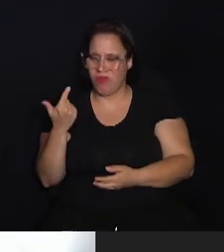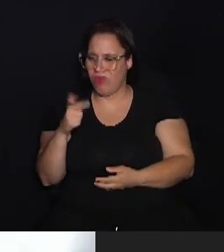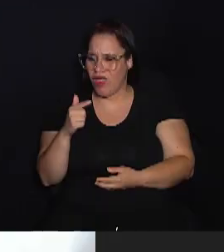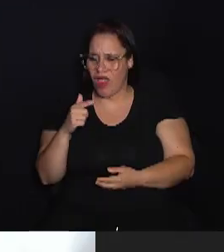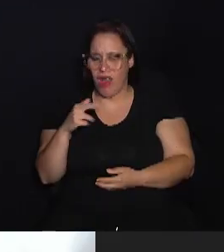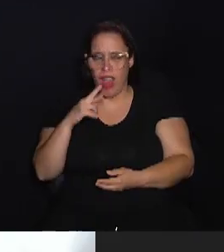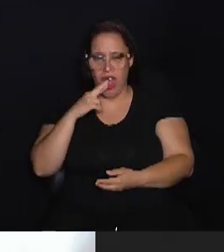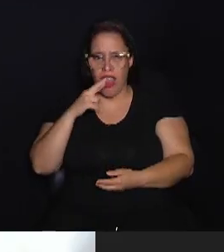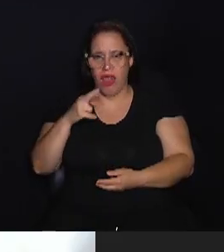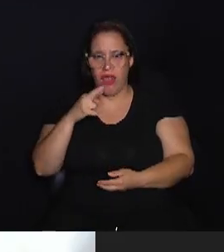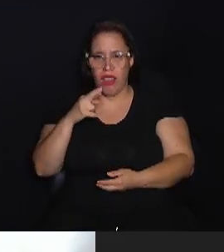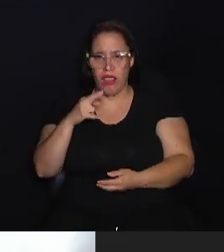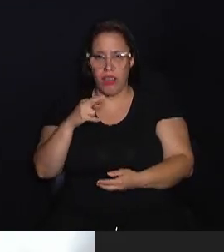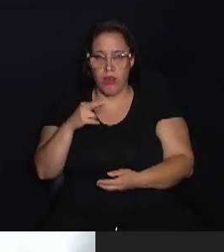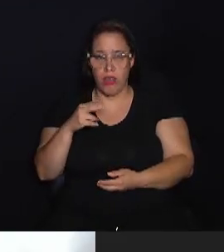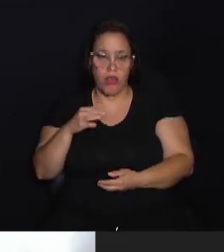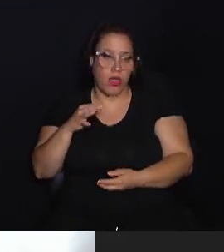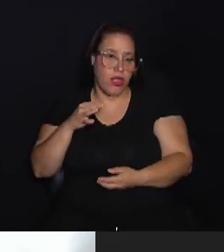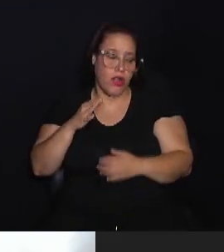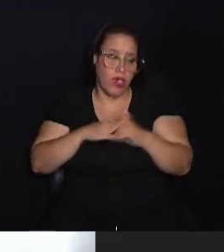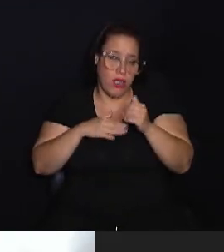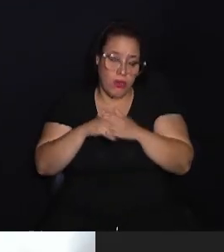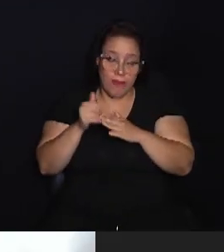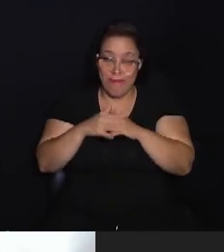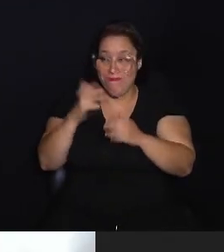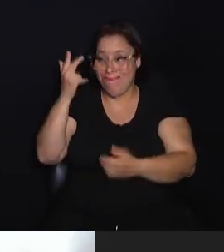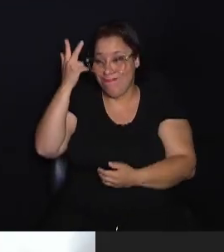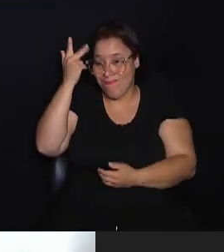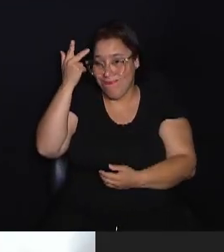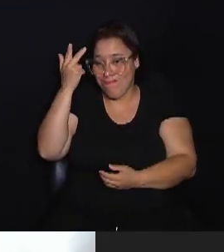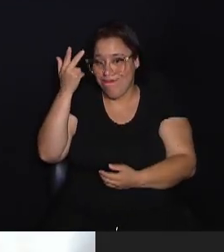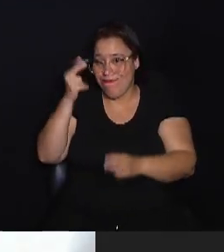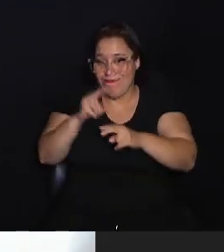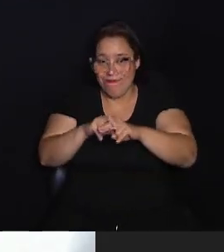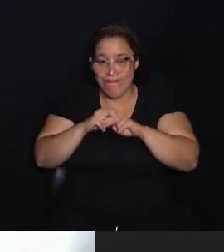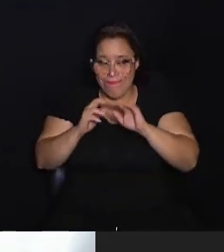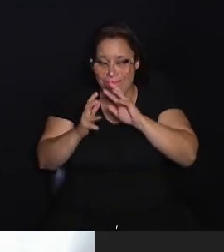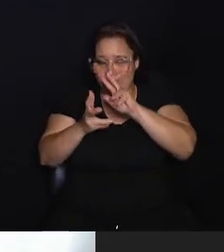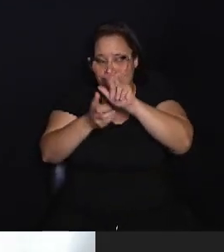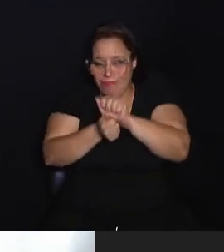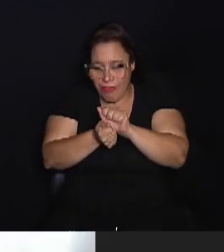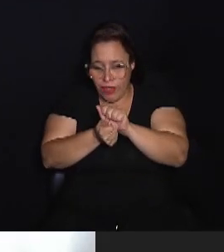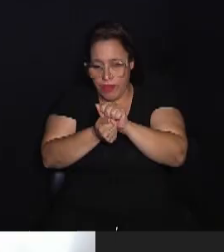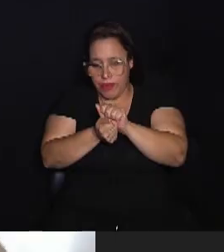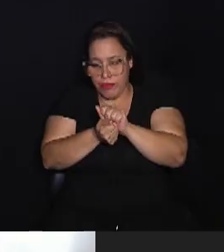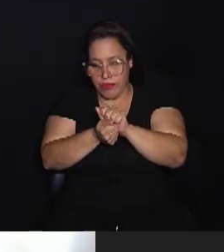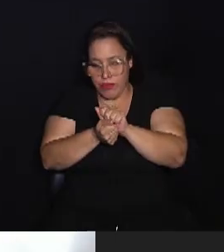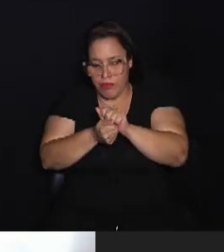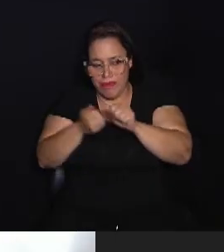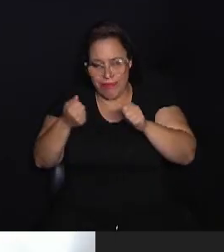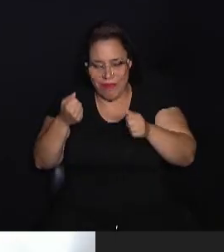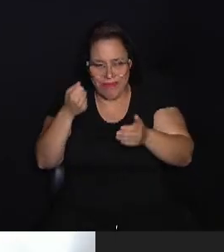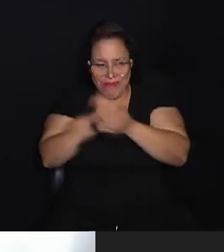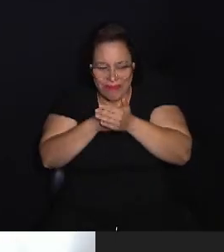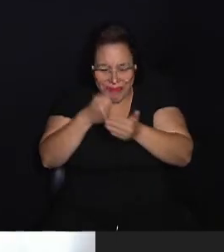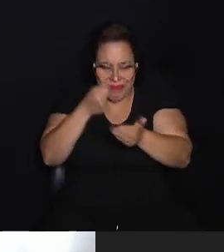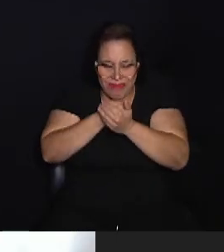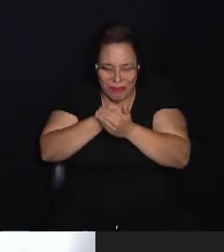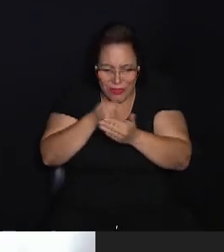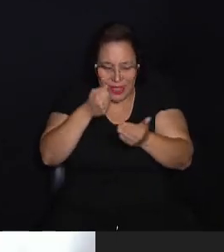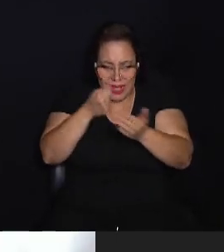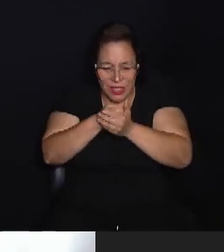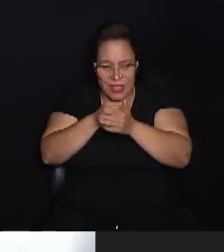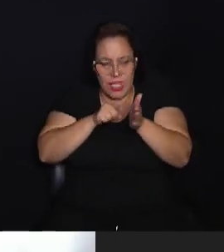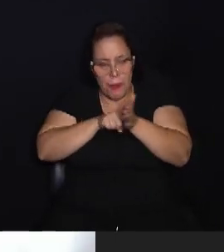aos tratamentos convencionais. Portanto, no mundo todo, há uma intensa busca, uma